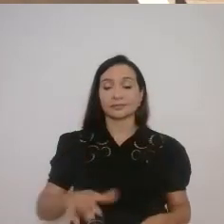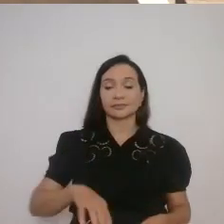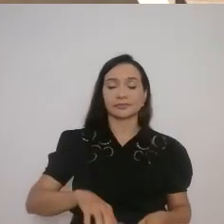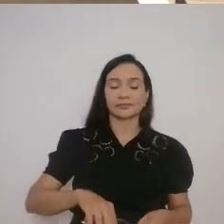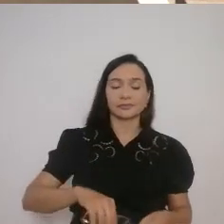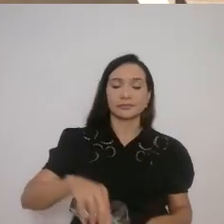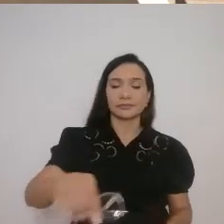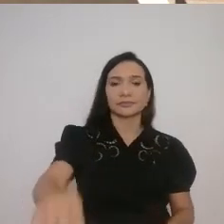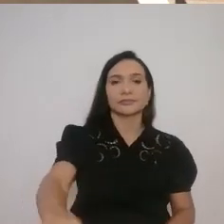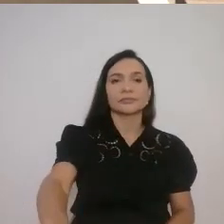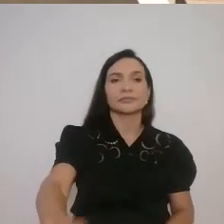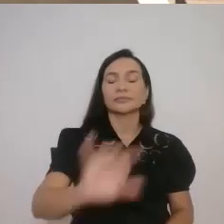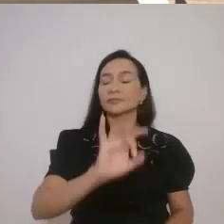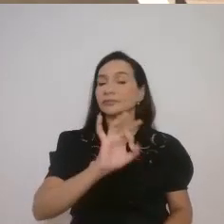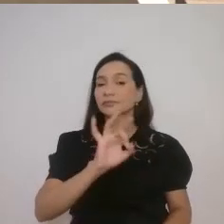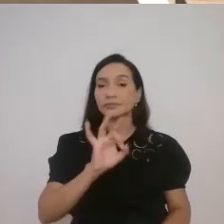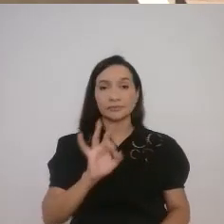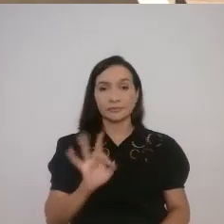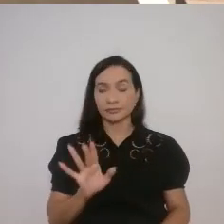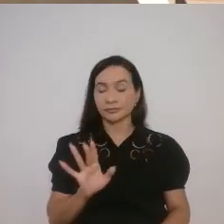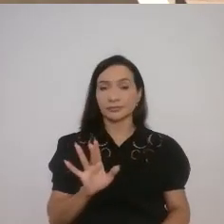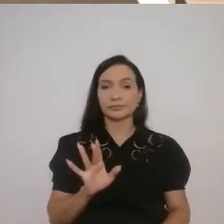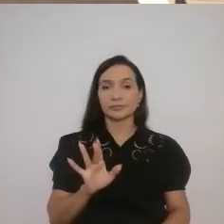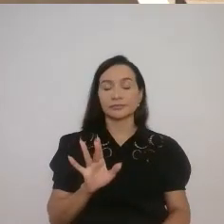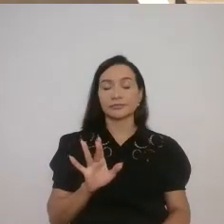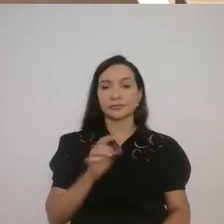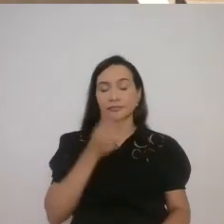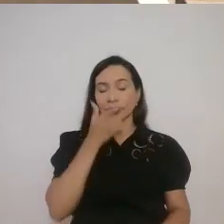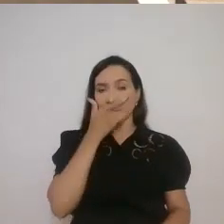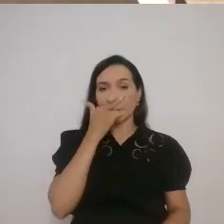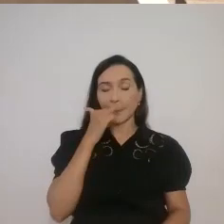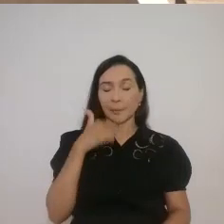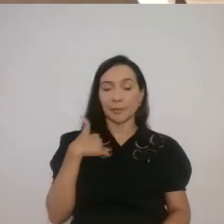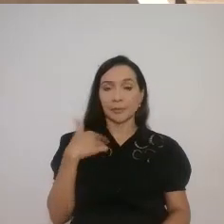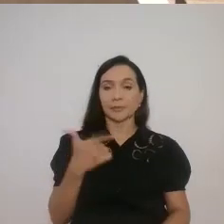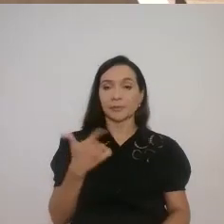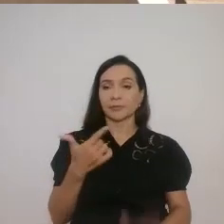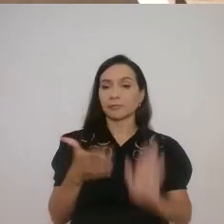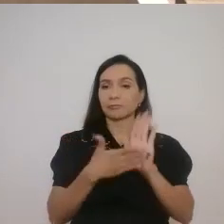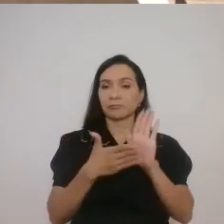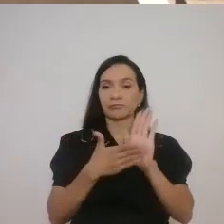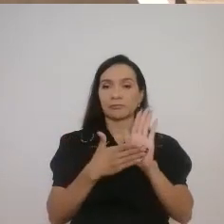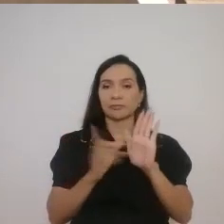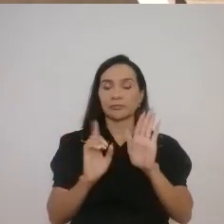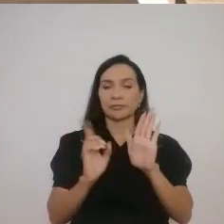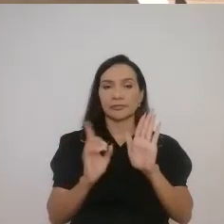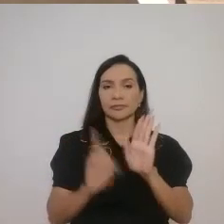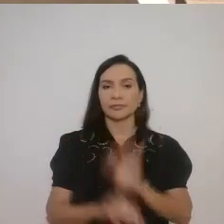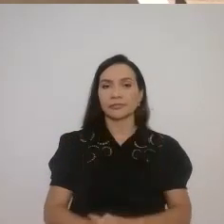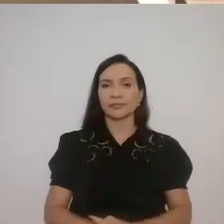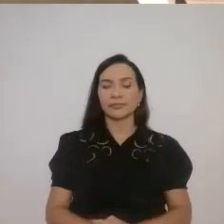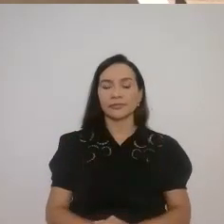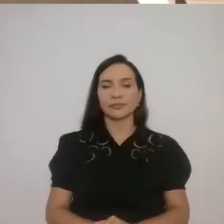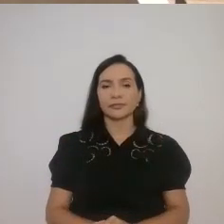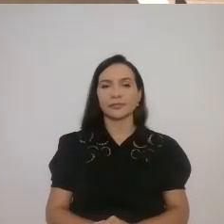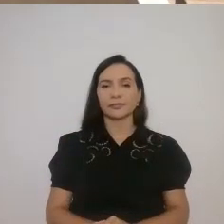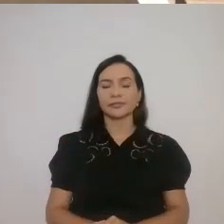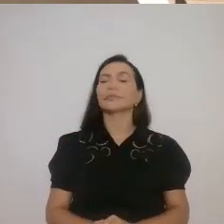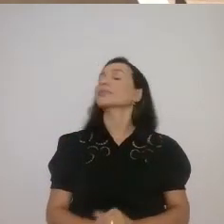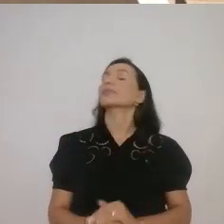me associar às proposições já feitas e aprovadas, não tenho nada a propor. Desembargador Ibanez. Amilcar